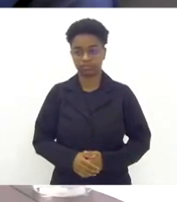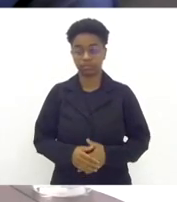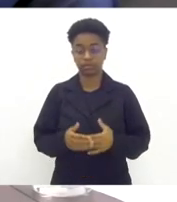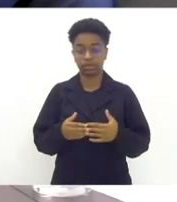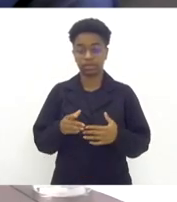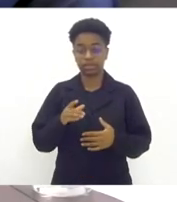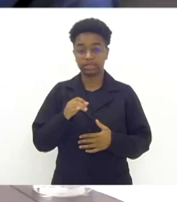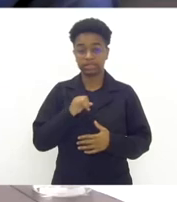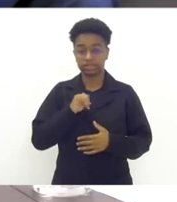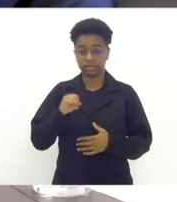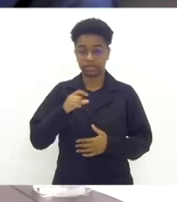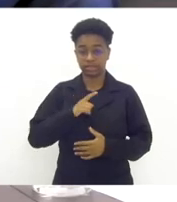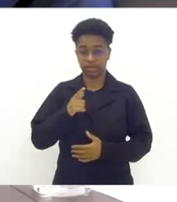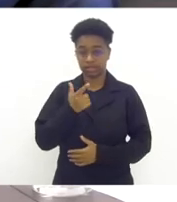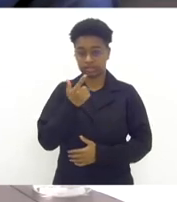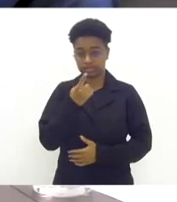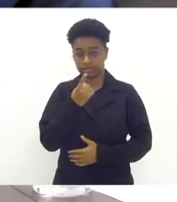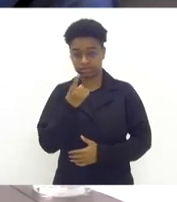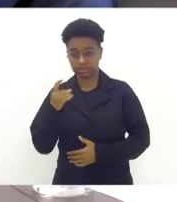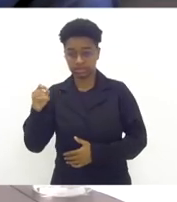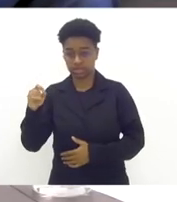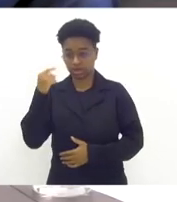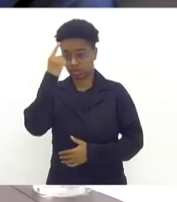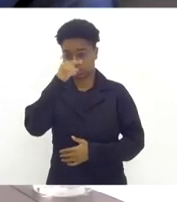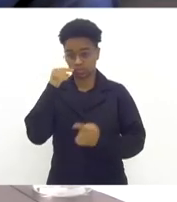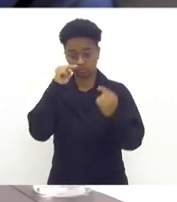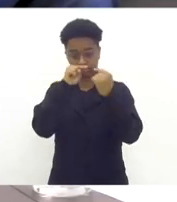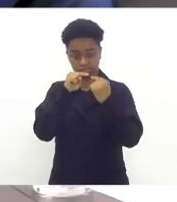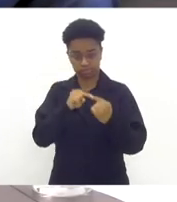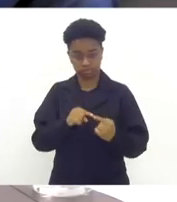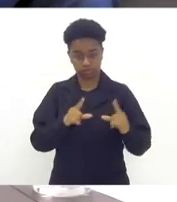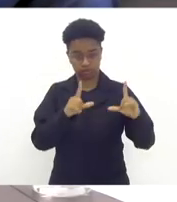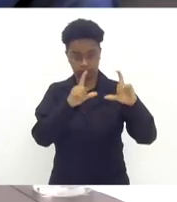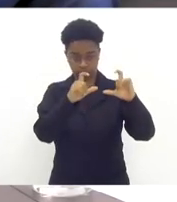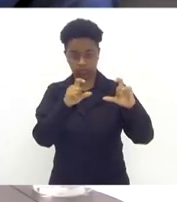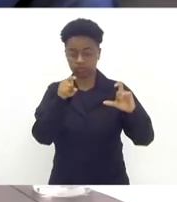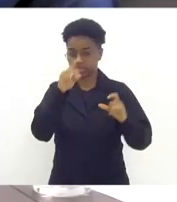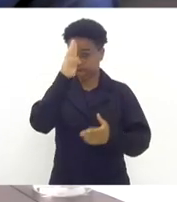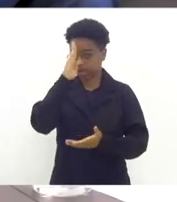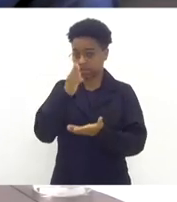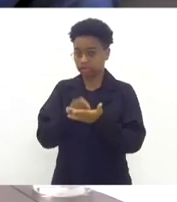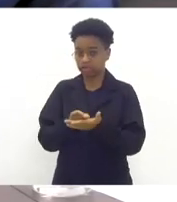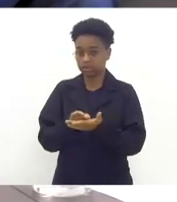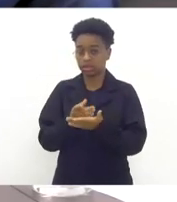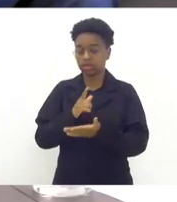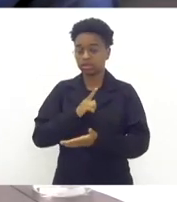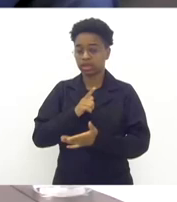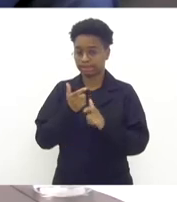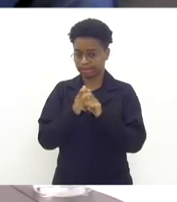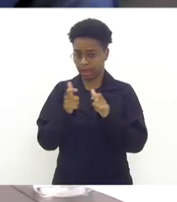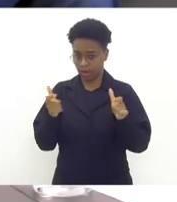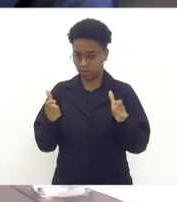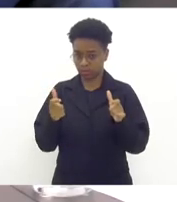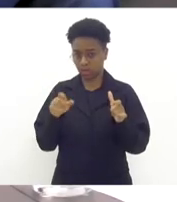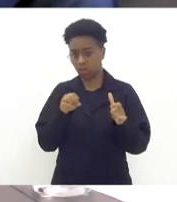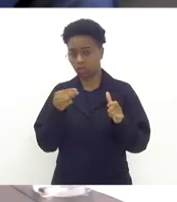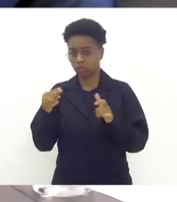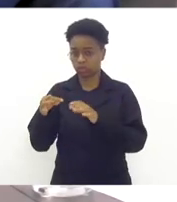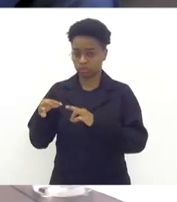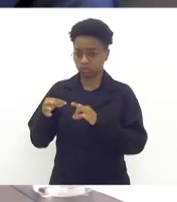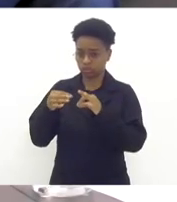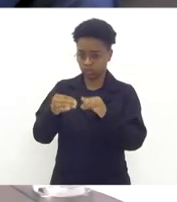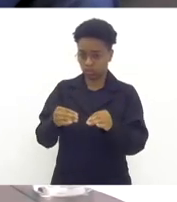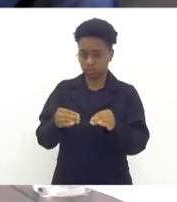De cada 100 reconhecimentos que são feitos, você acredita que a maioria, se não todos os